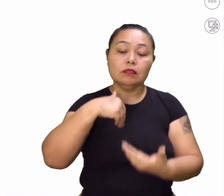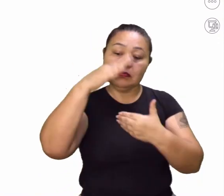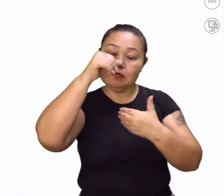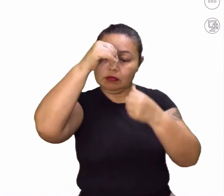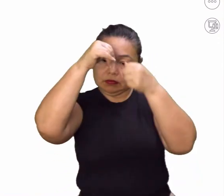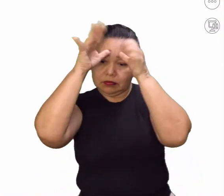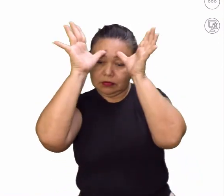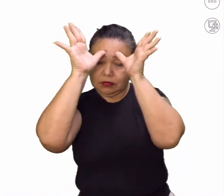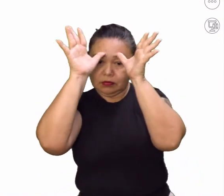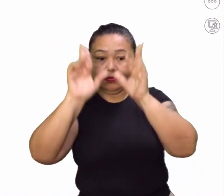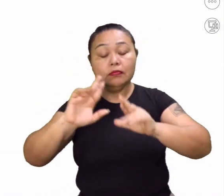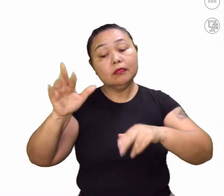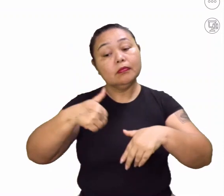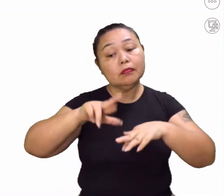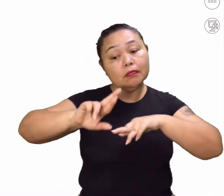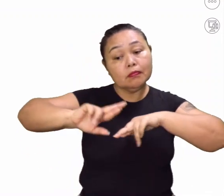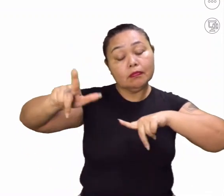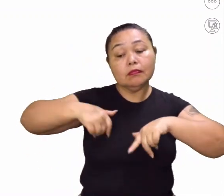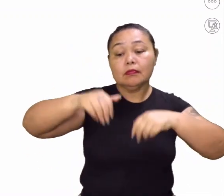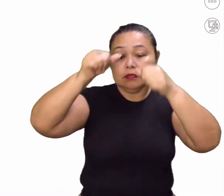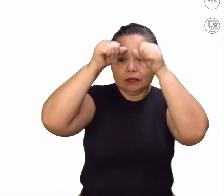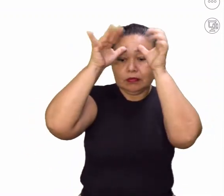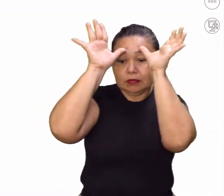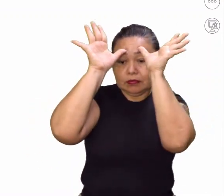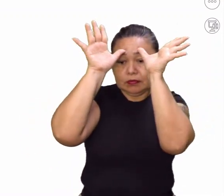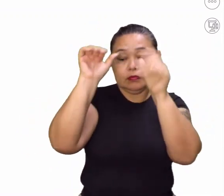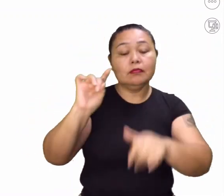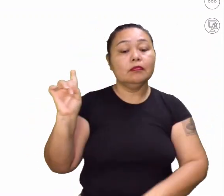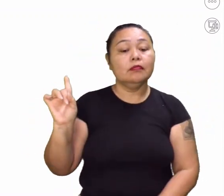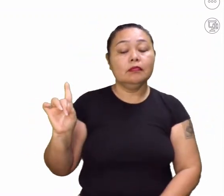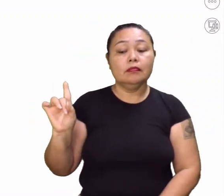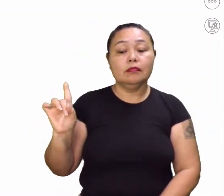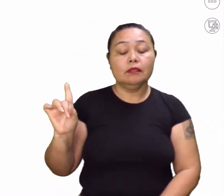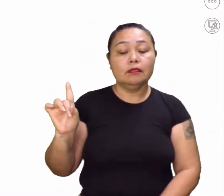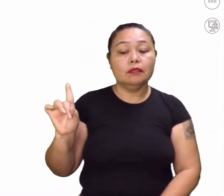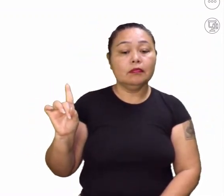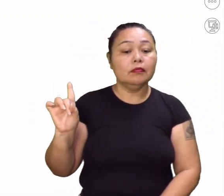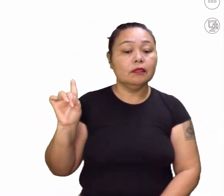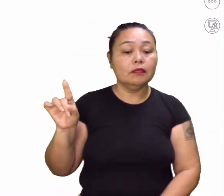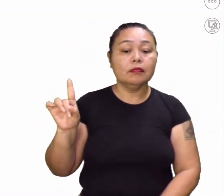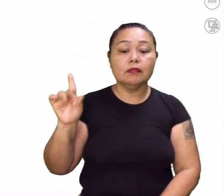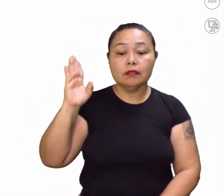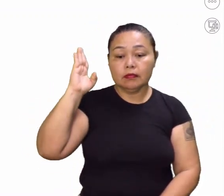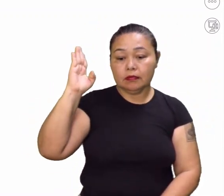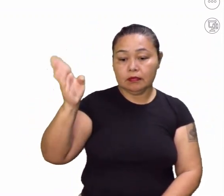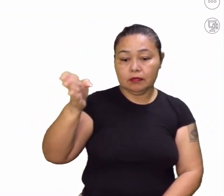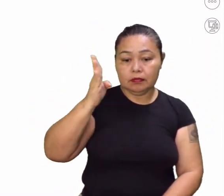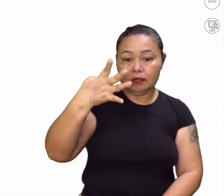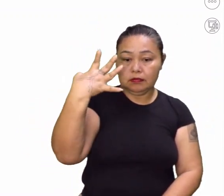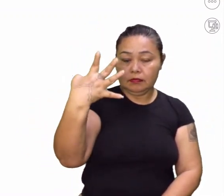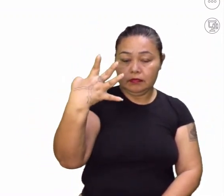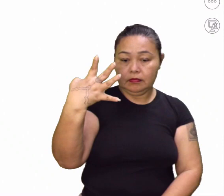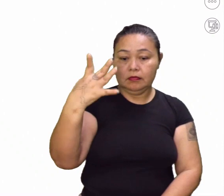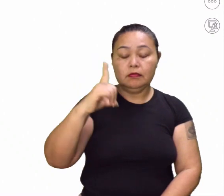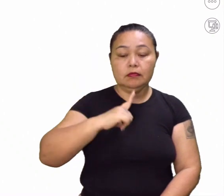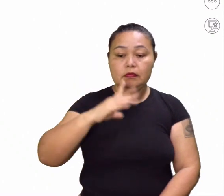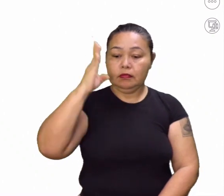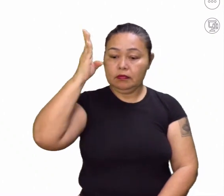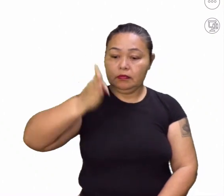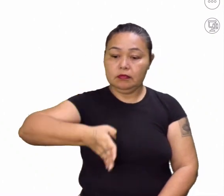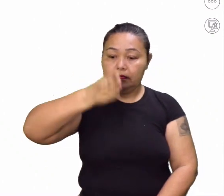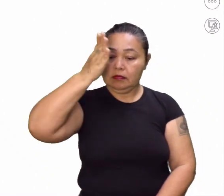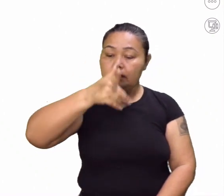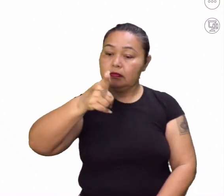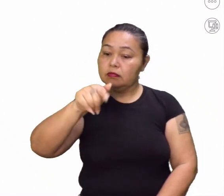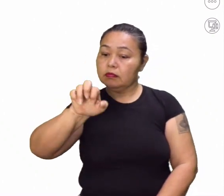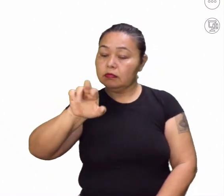horária do Brasil no Acre. Aqui é a representação, né, professor Jorge? Isso. De 4 fuso horários. Lembrando que os graus